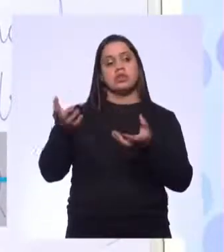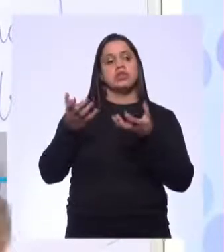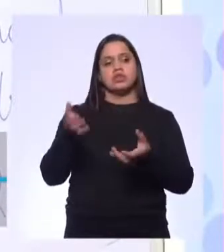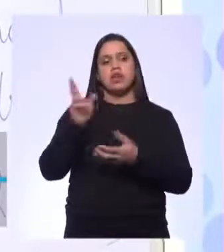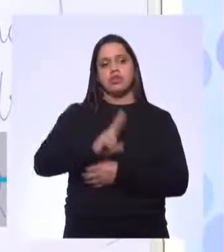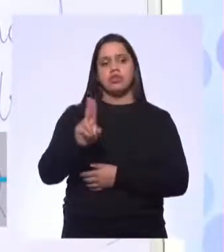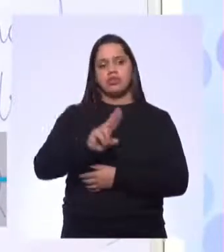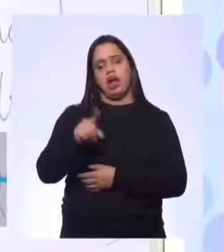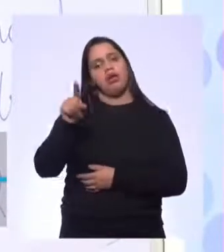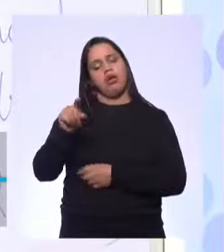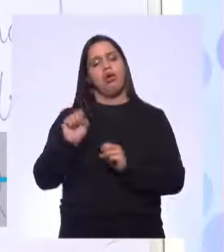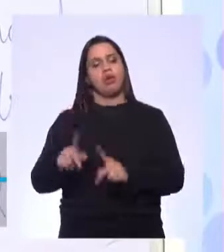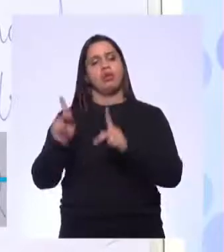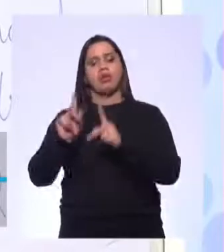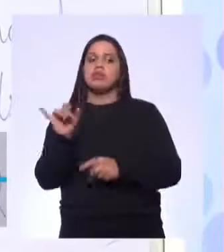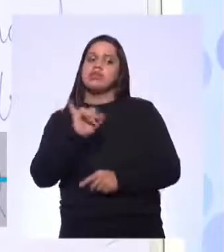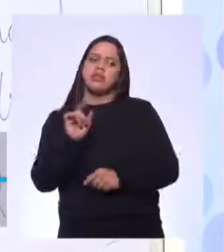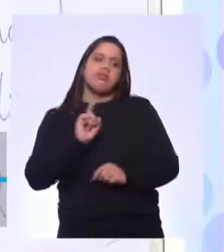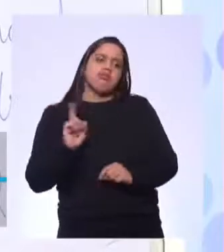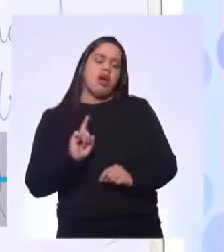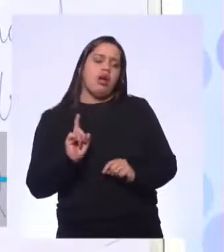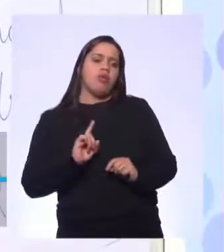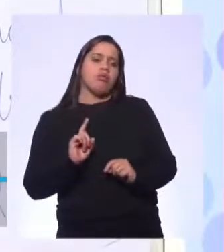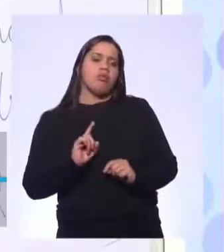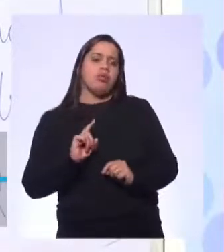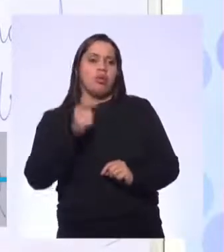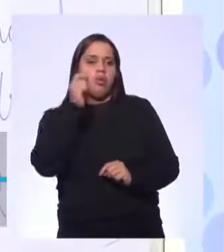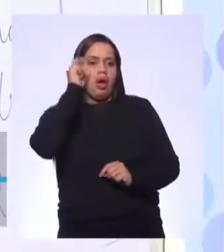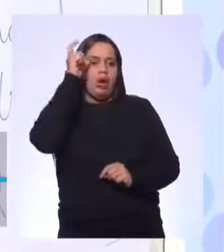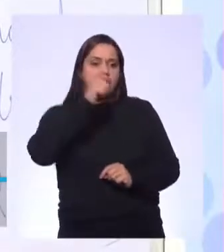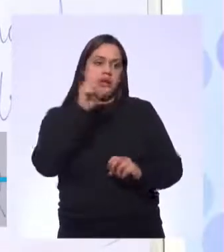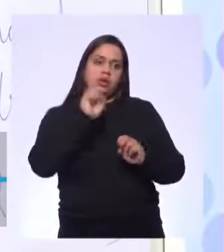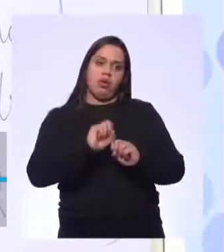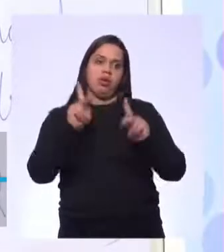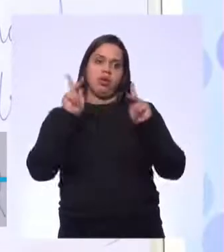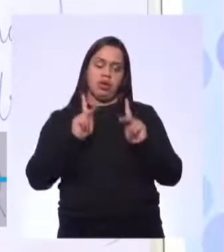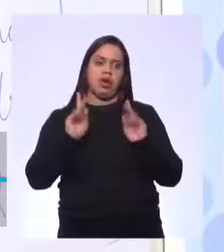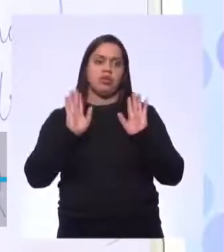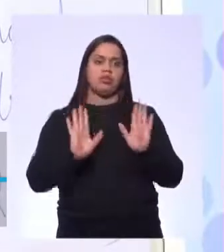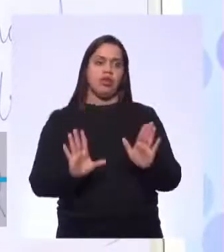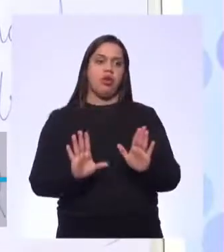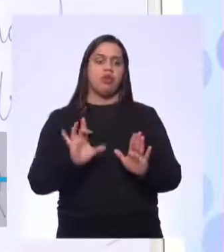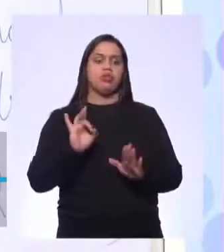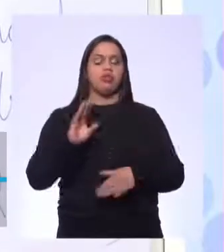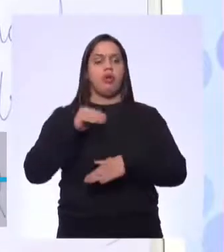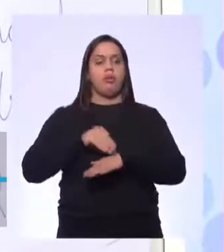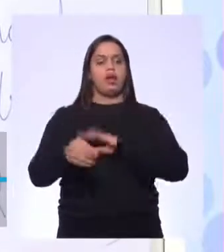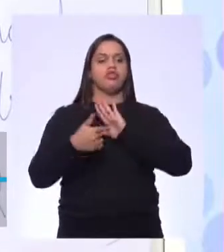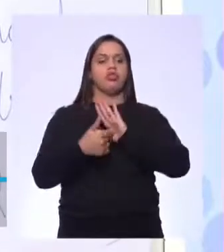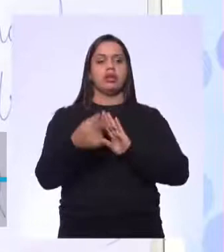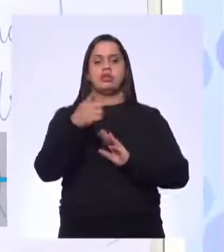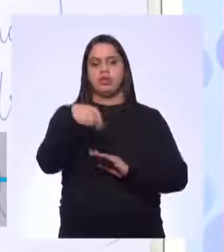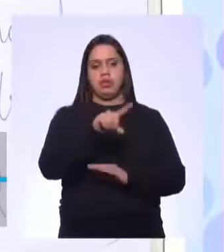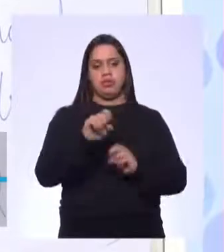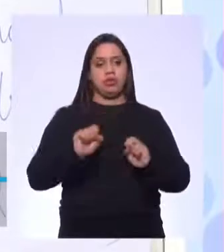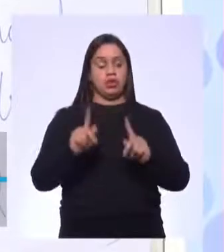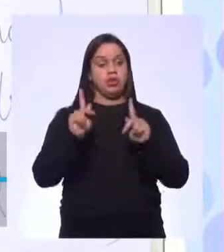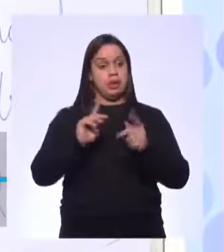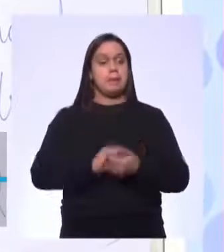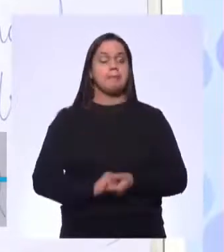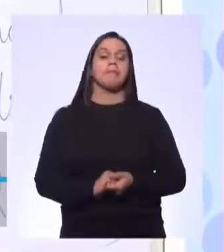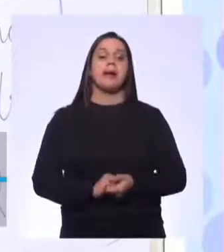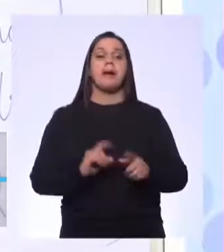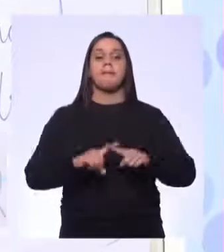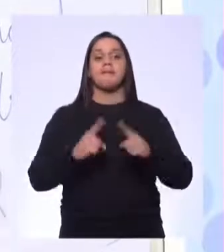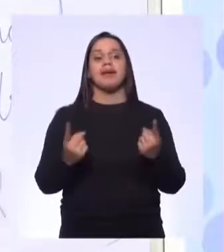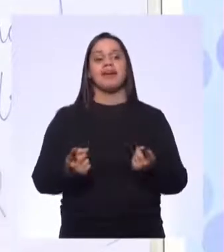utilizar, vocês podem utilizar. Se acharem que não é interessante, aí fica só uma indicação mesmo, está bem? Então,